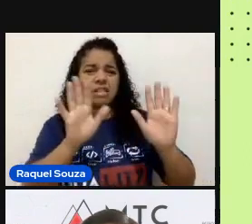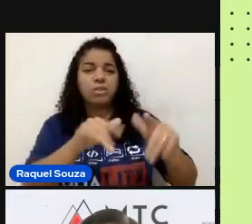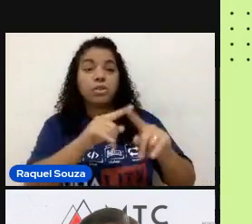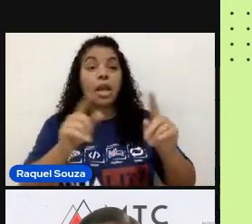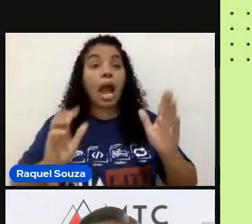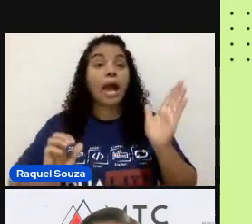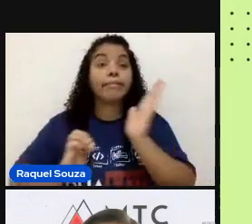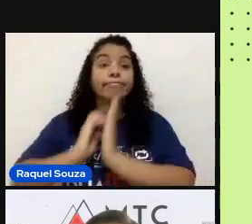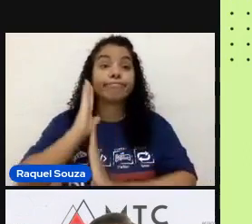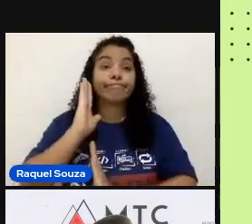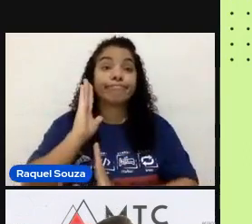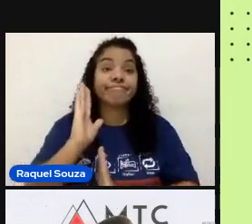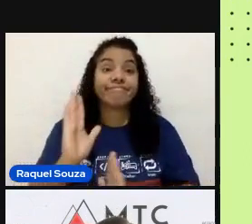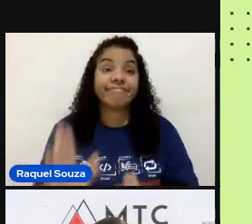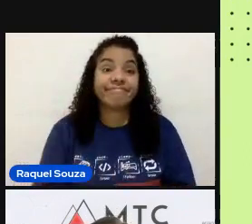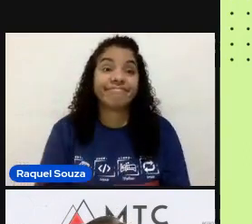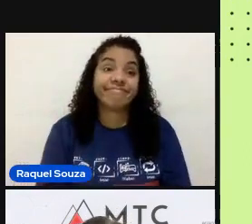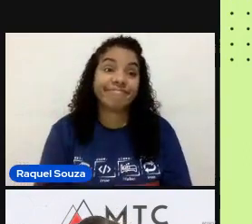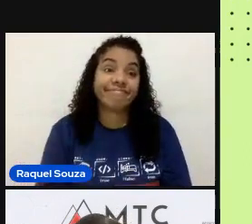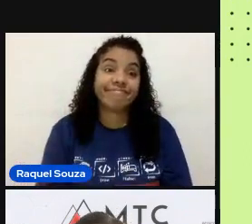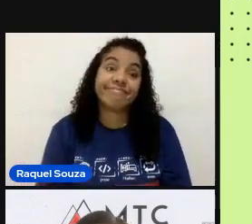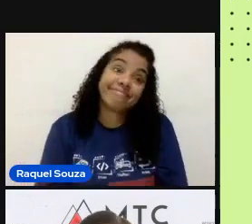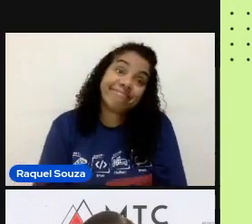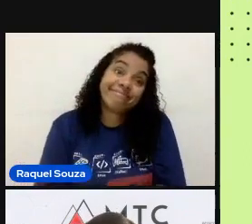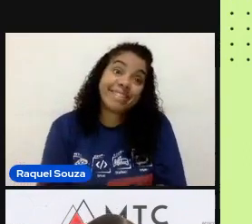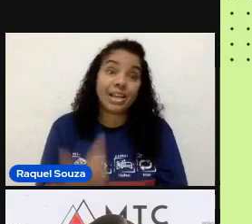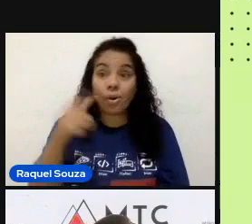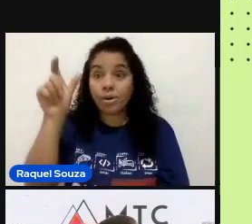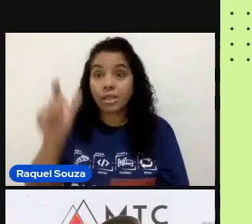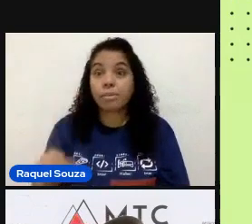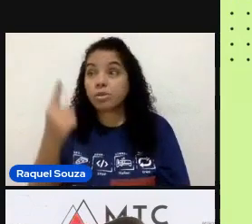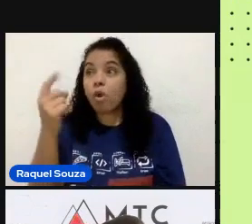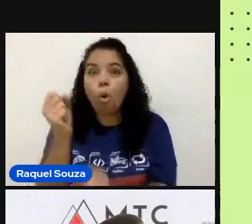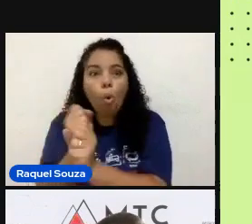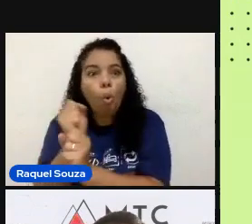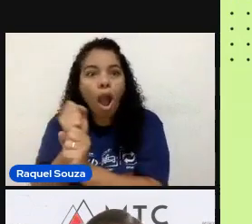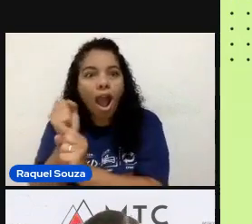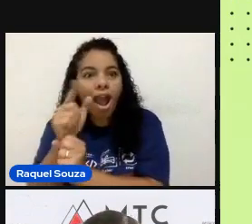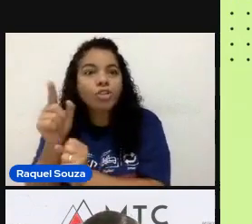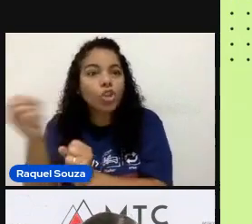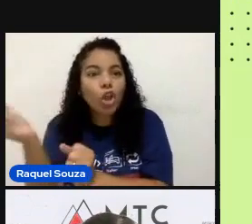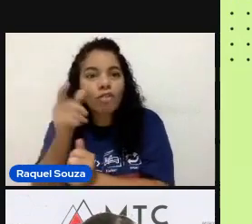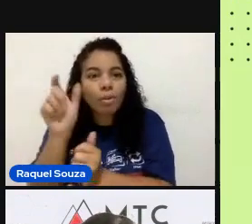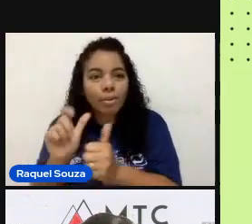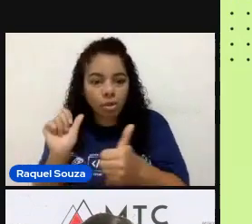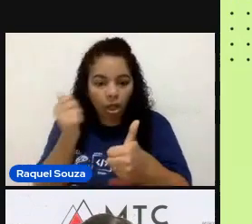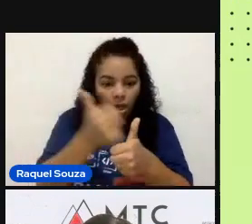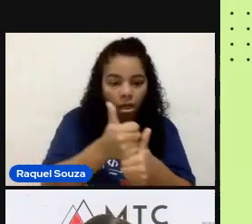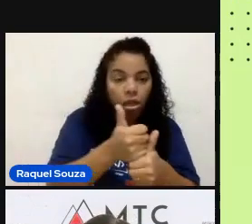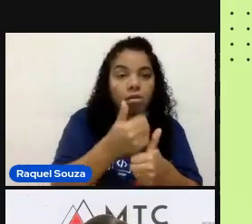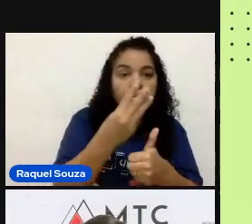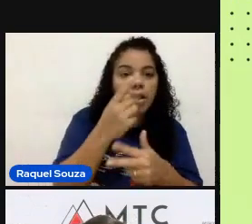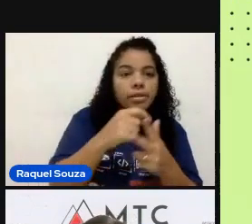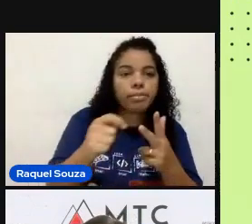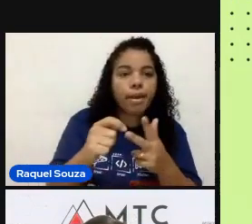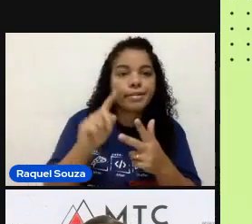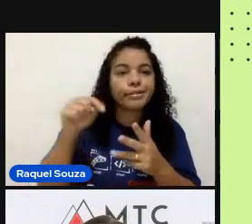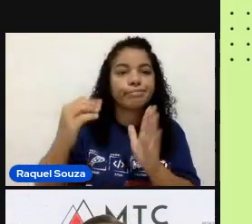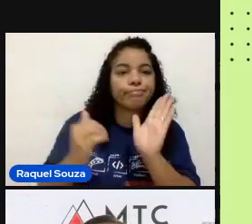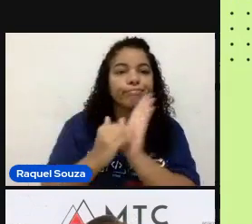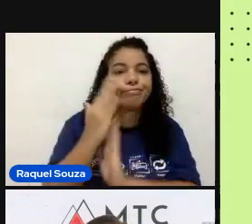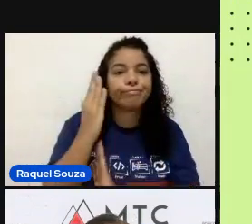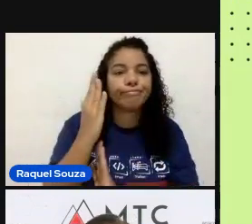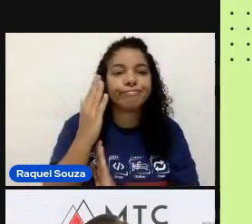demitida. Então, com a outra pessoa eu passei 1 ano, com a nova pessoa eu passei 3 meses. Então, assim,